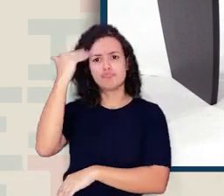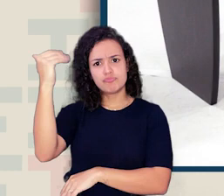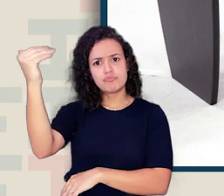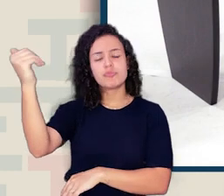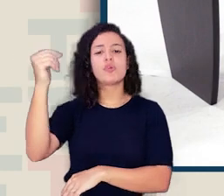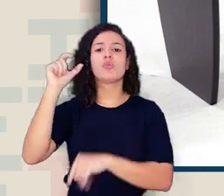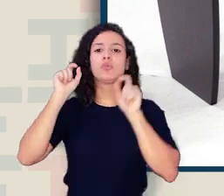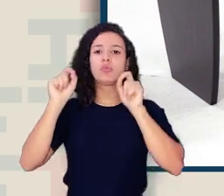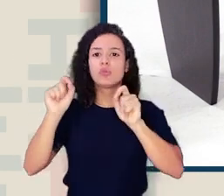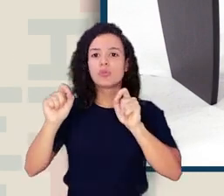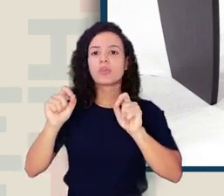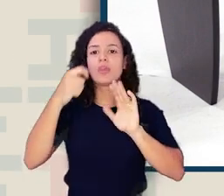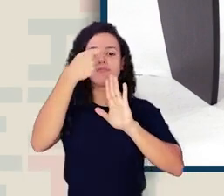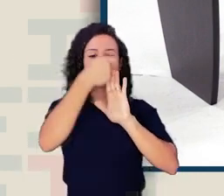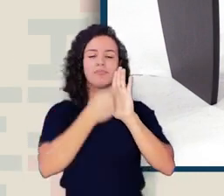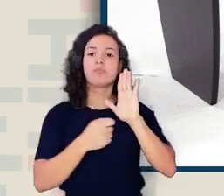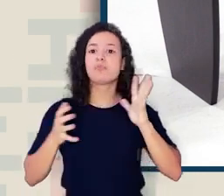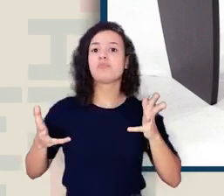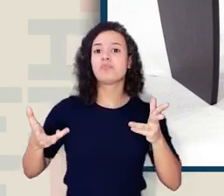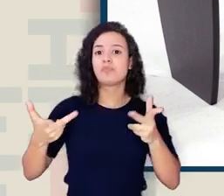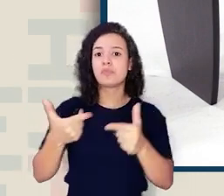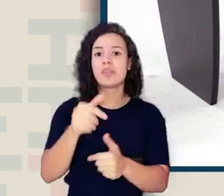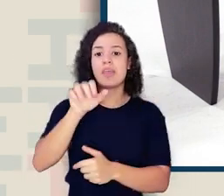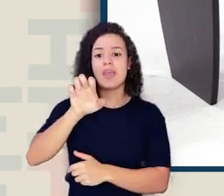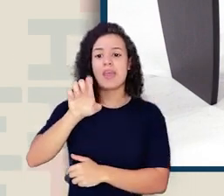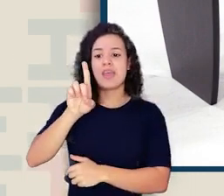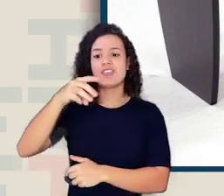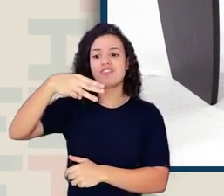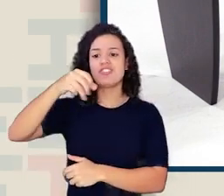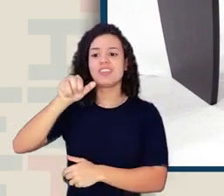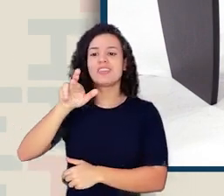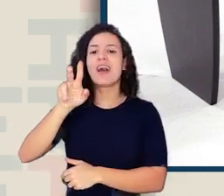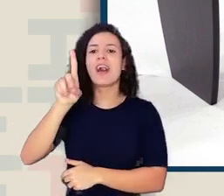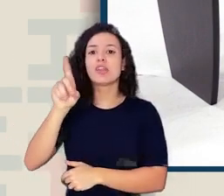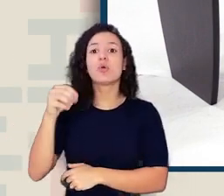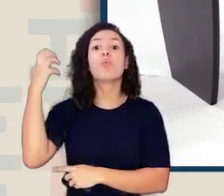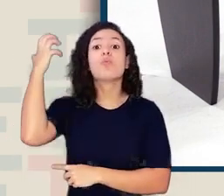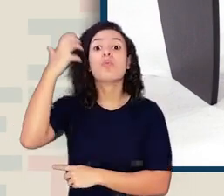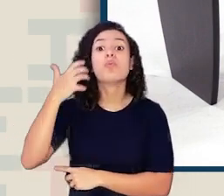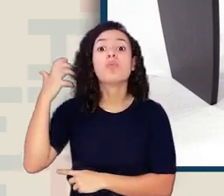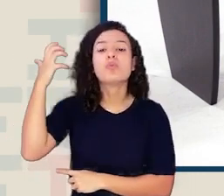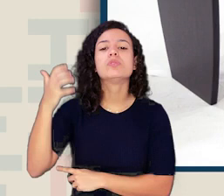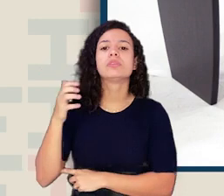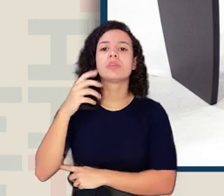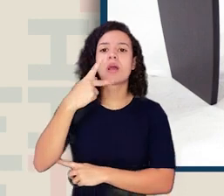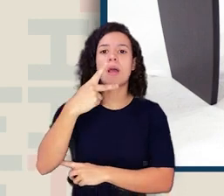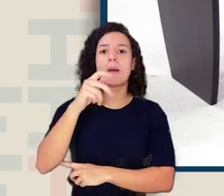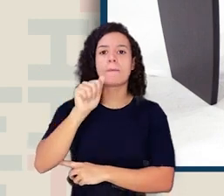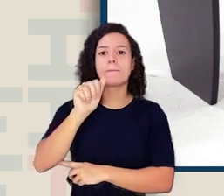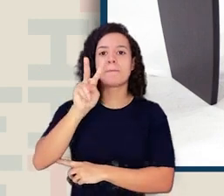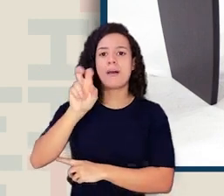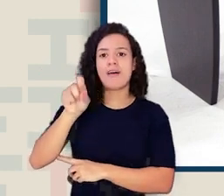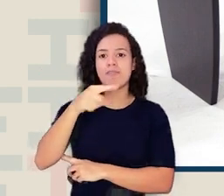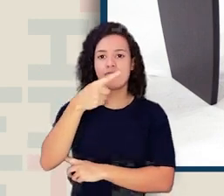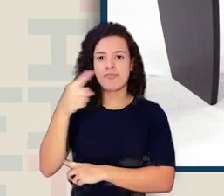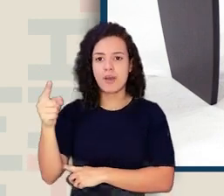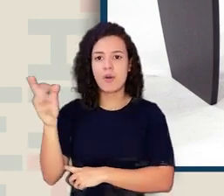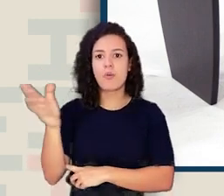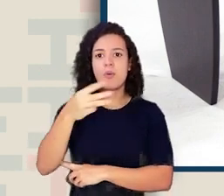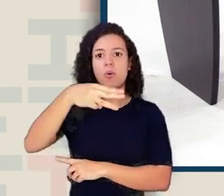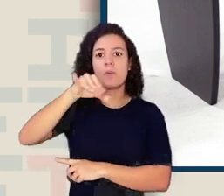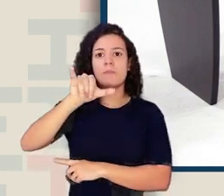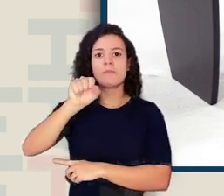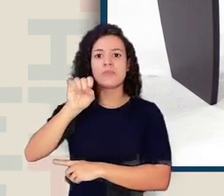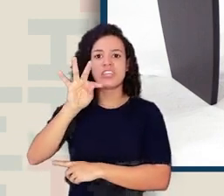muito conhecido na composição maravilhosa do Ednardo, né, Pavão Misterioso. Na verdade, ela dá